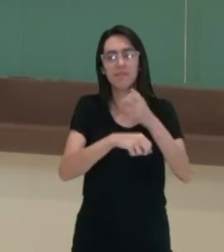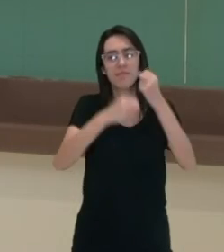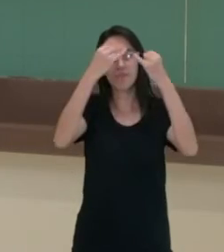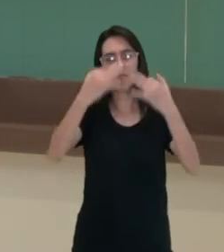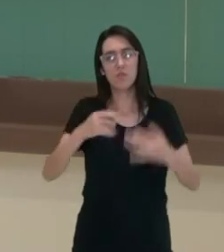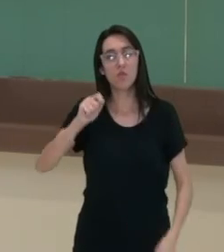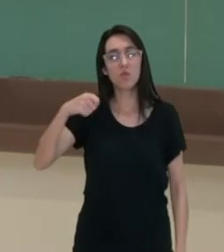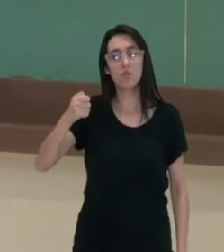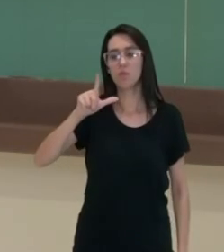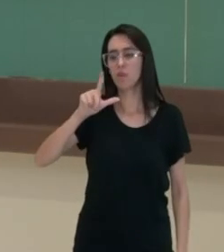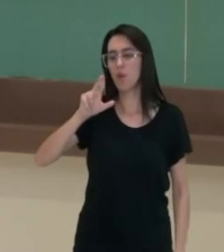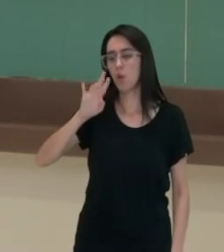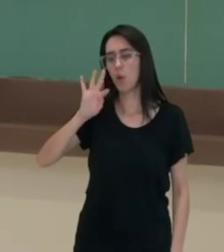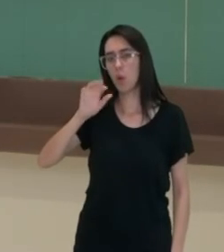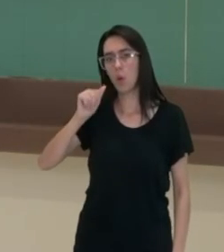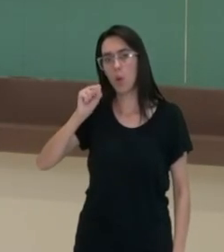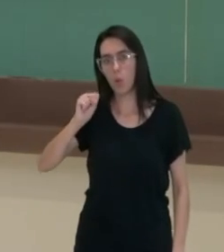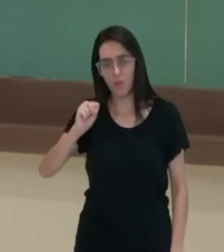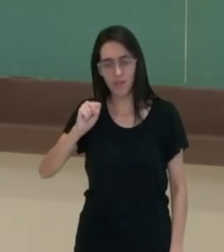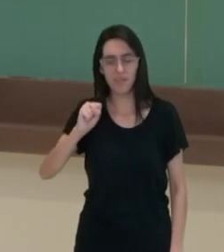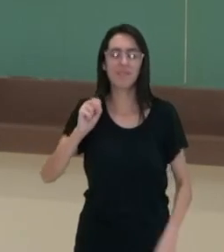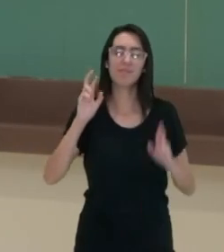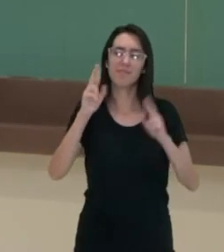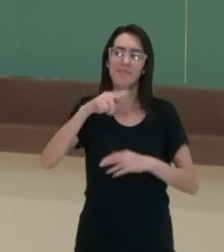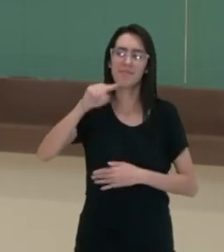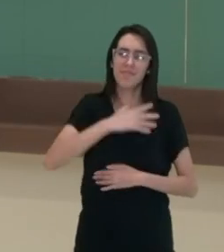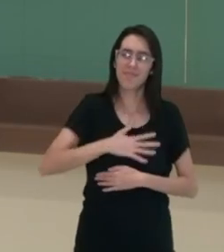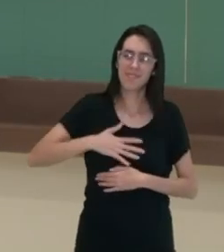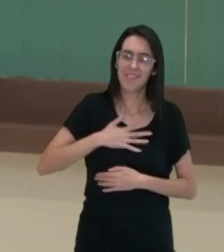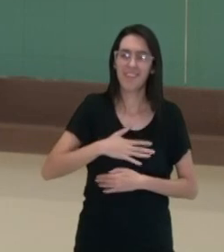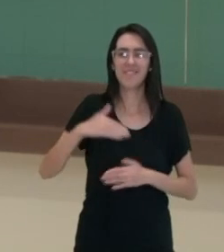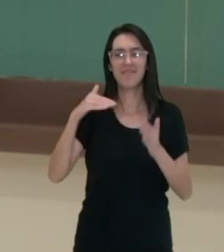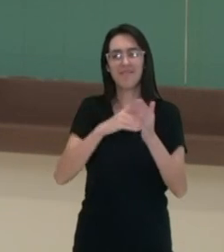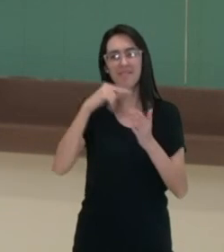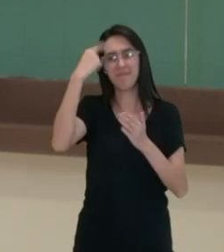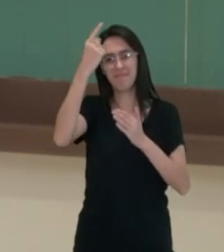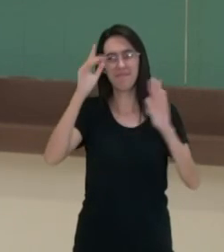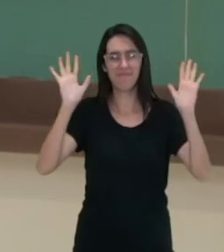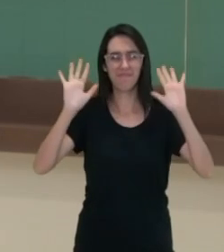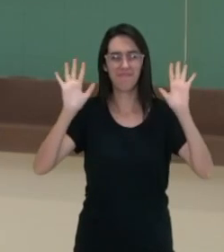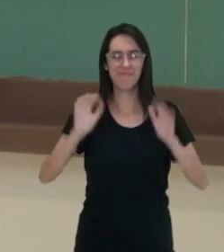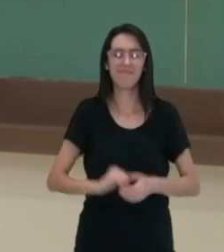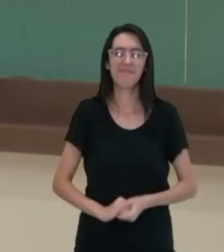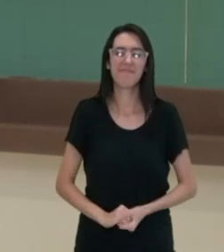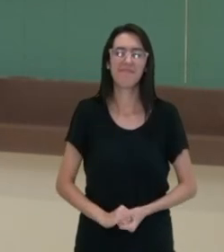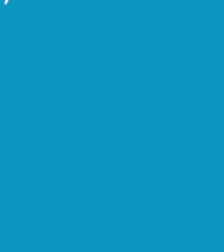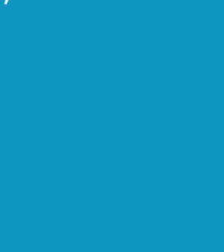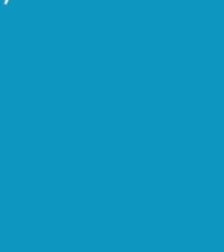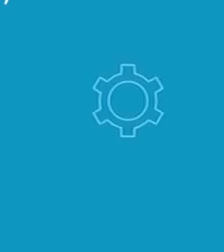nós falamos sobre as lutas, espero que vocês tenham gostado. Até breve.